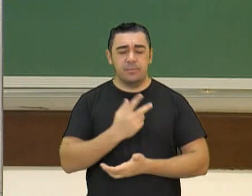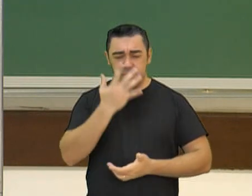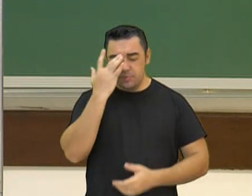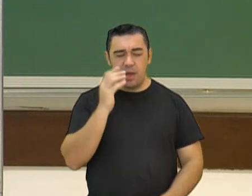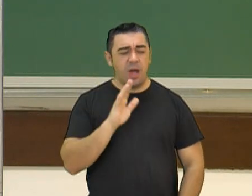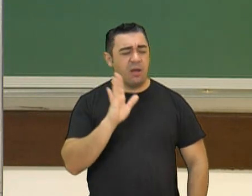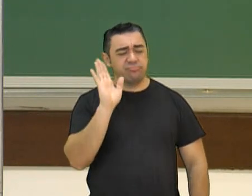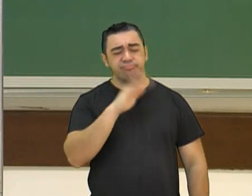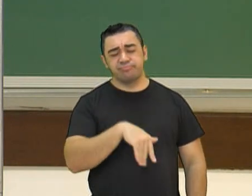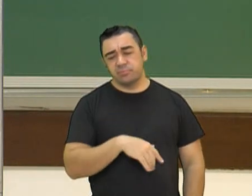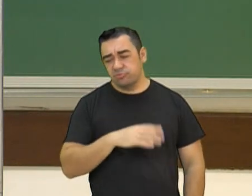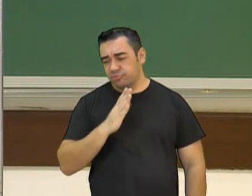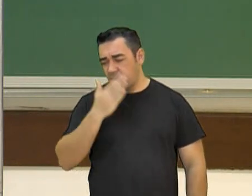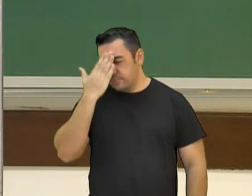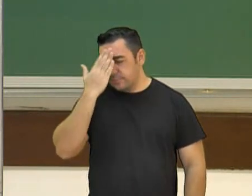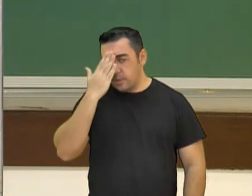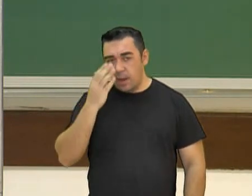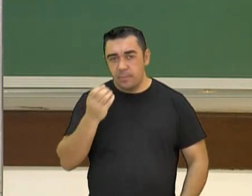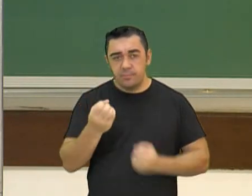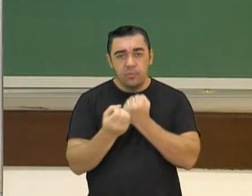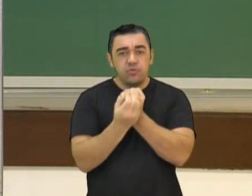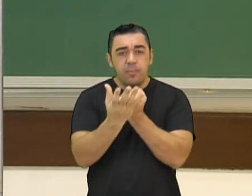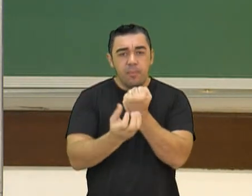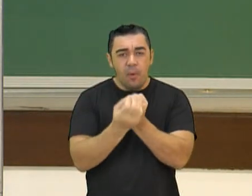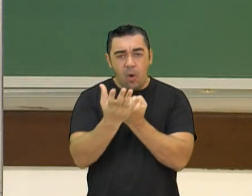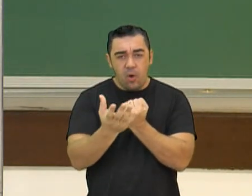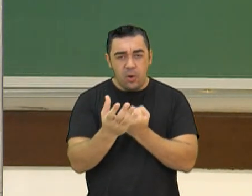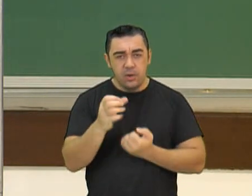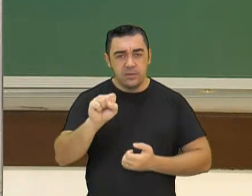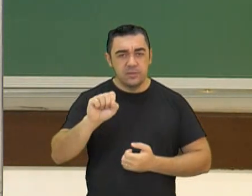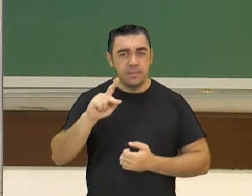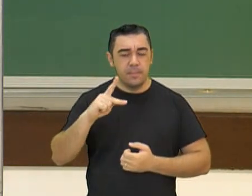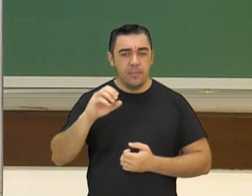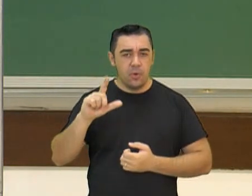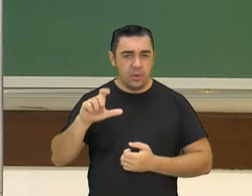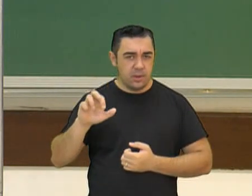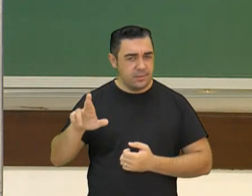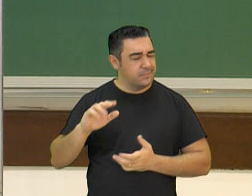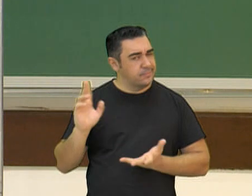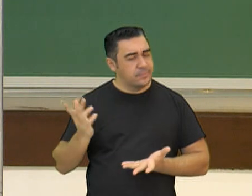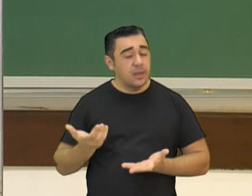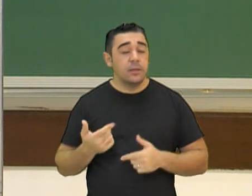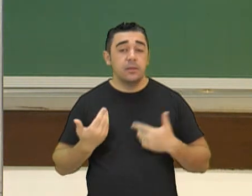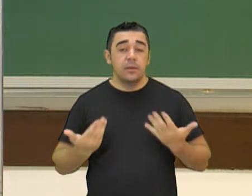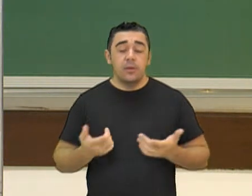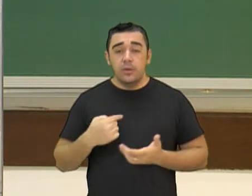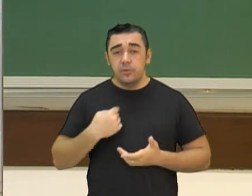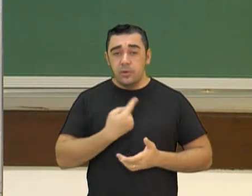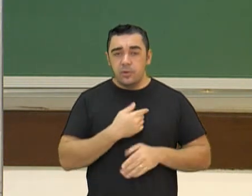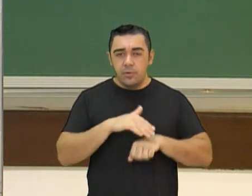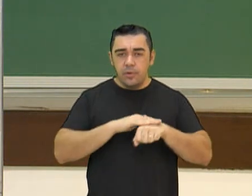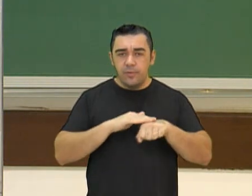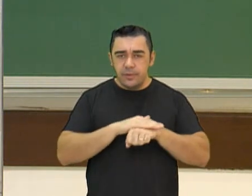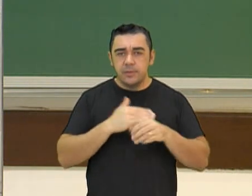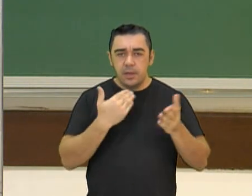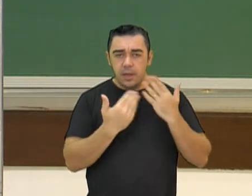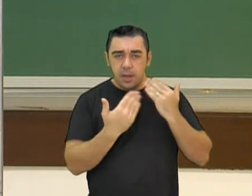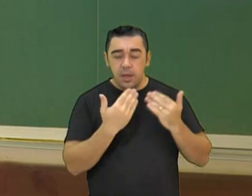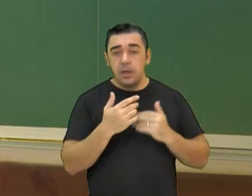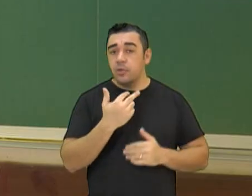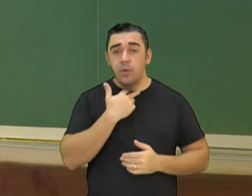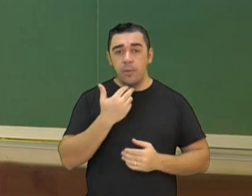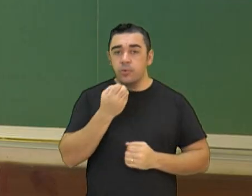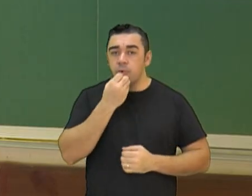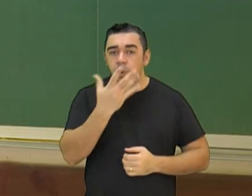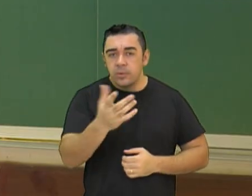geralmente, até quando as pessoas vão narrar verbalmente para a gente, ali, de uma forma mais espontânea, quando nós estamos conversando sobre filmes, né? Se a pessoa